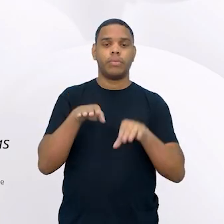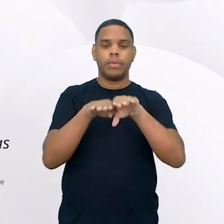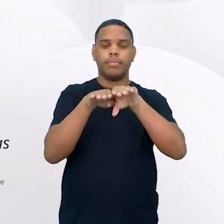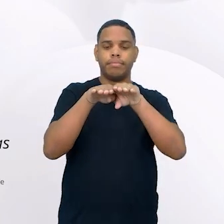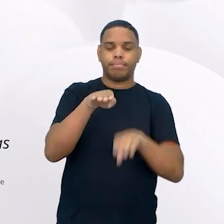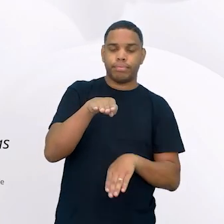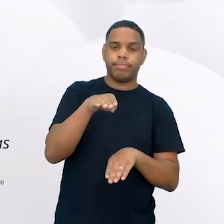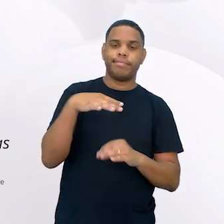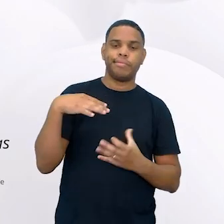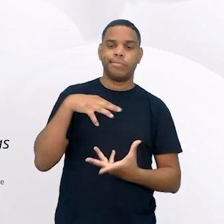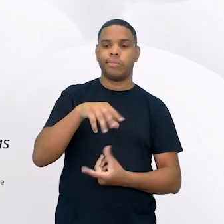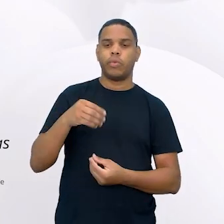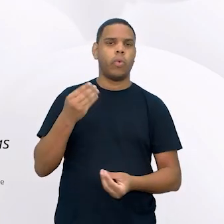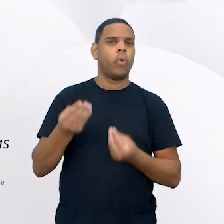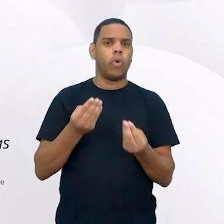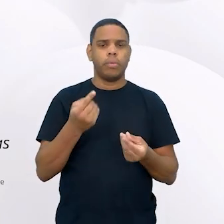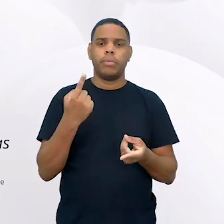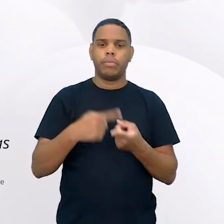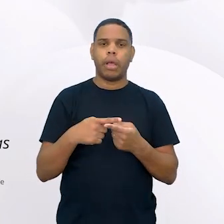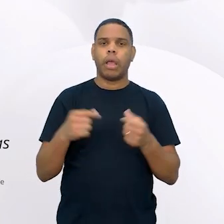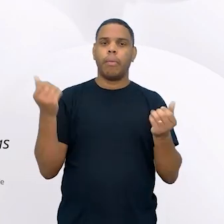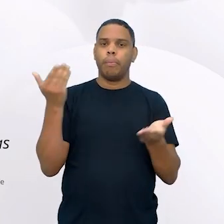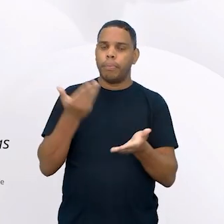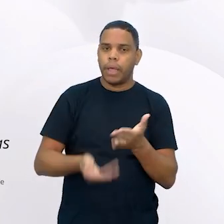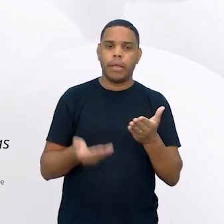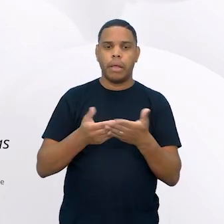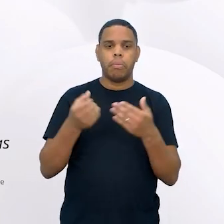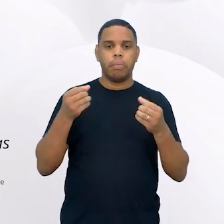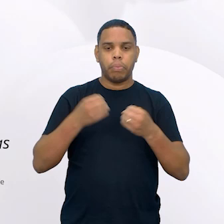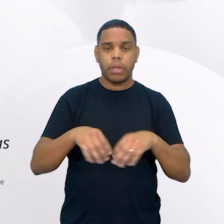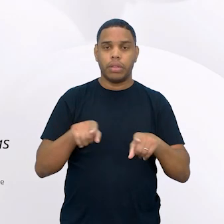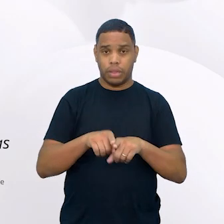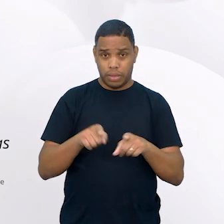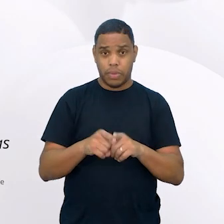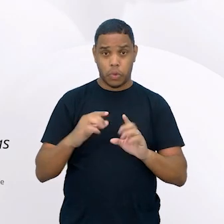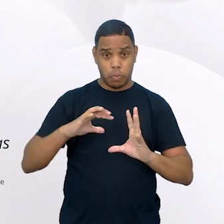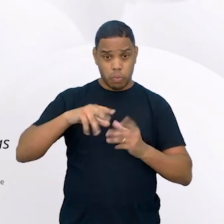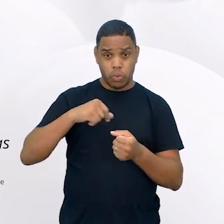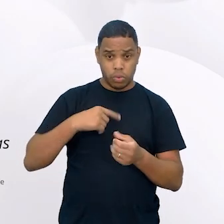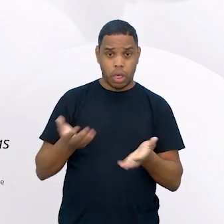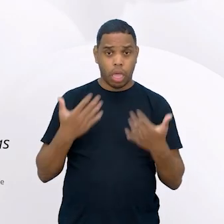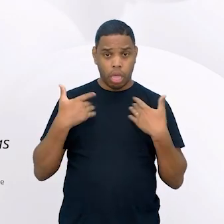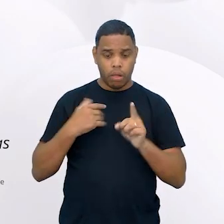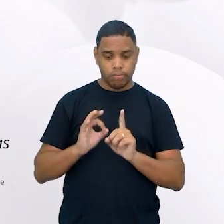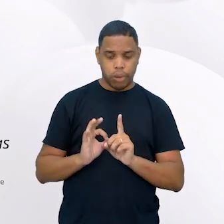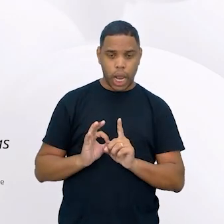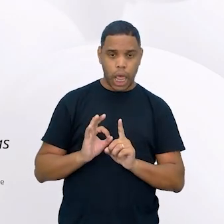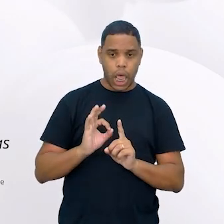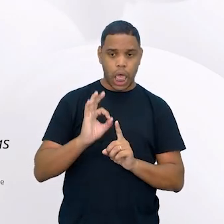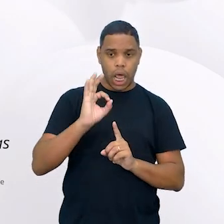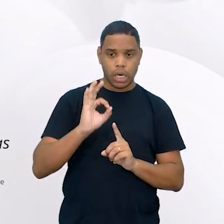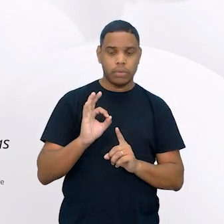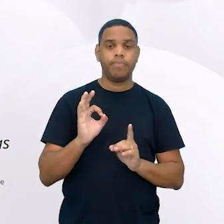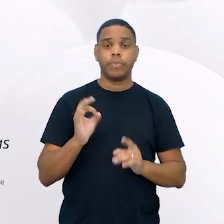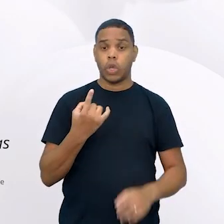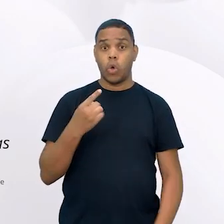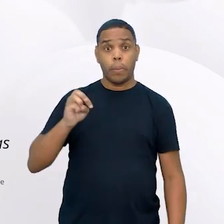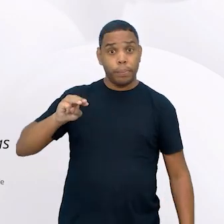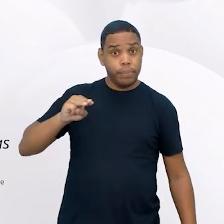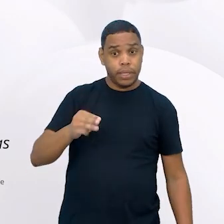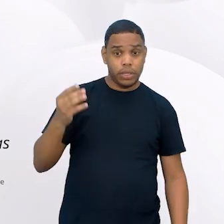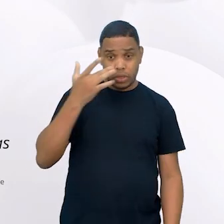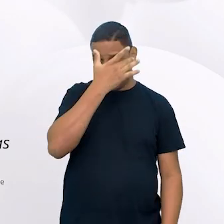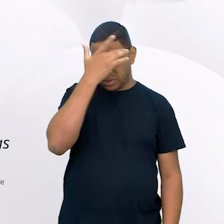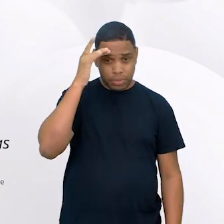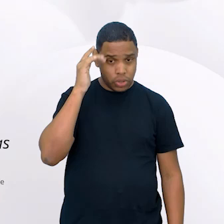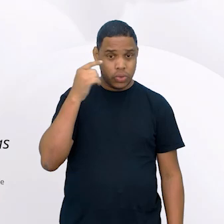que existe e como isso está afetando o aquecimento global. Ele fala que 1 bilhão de pessoas que está no topo